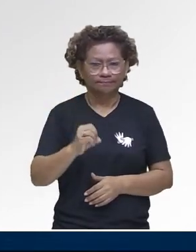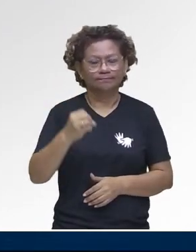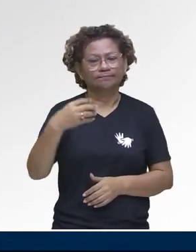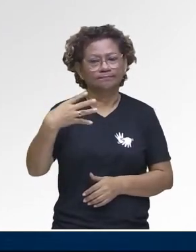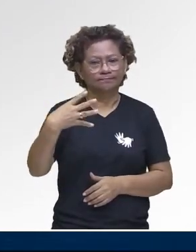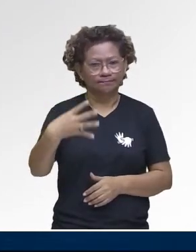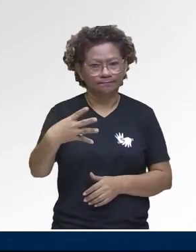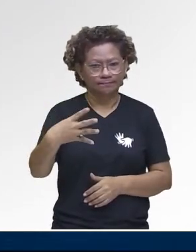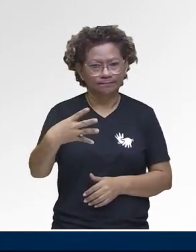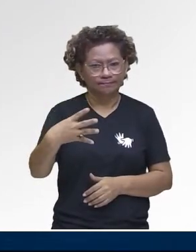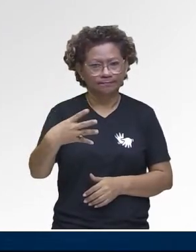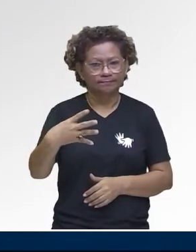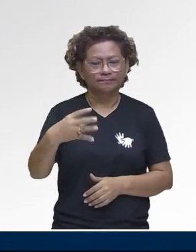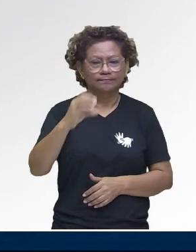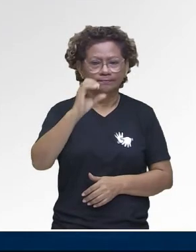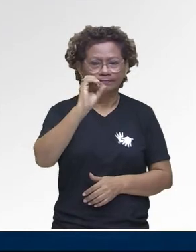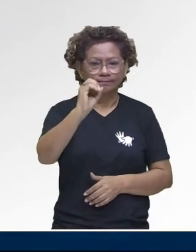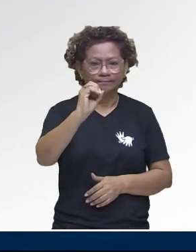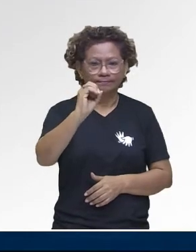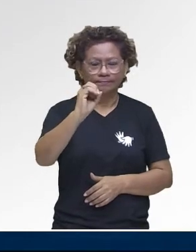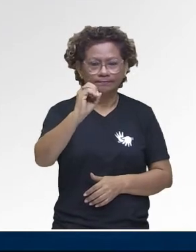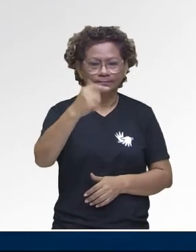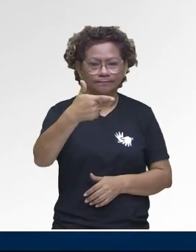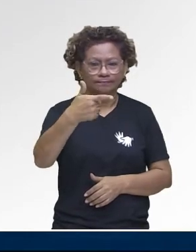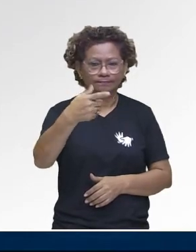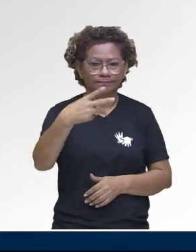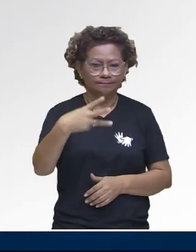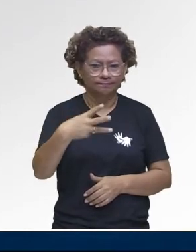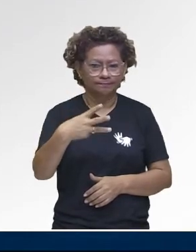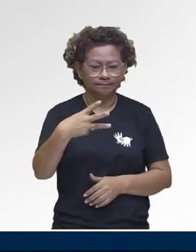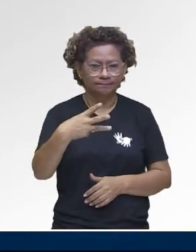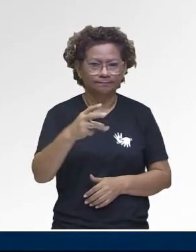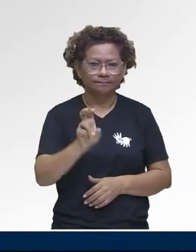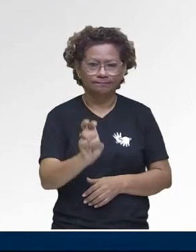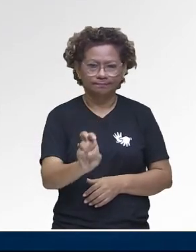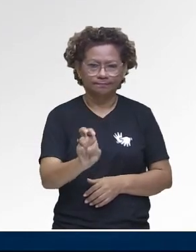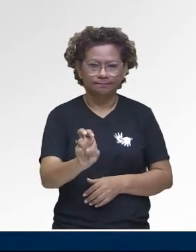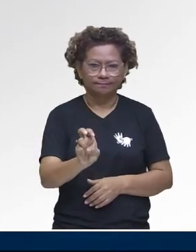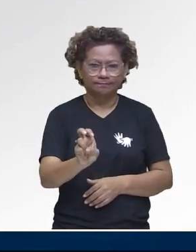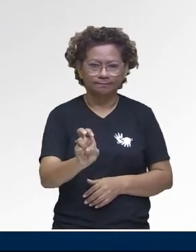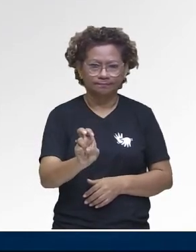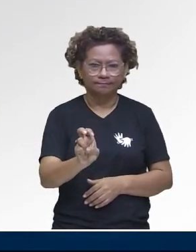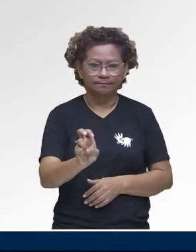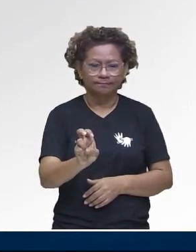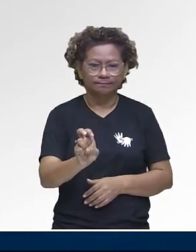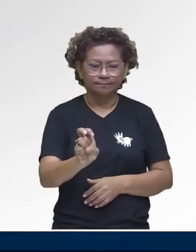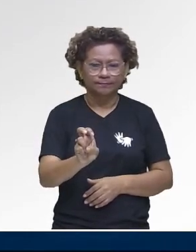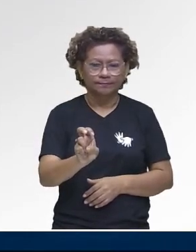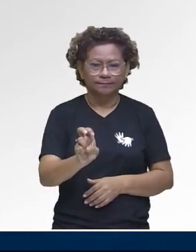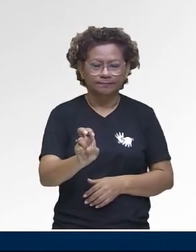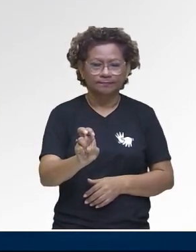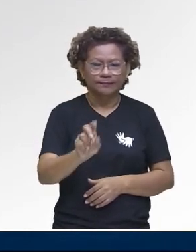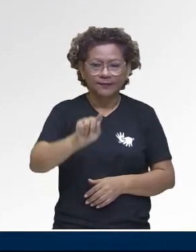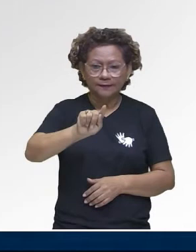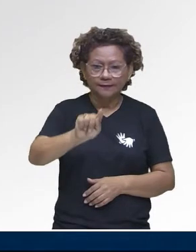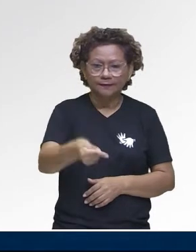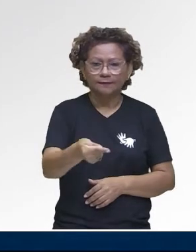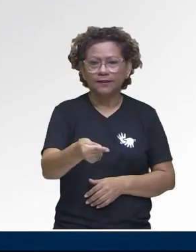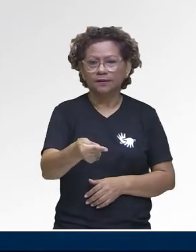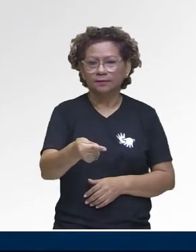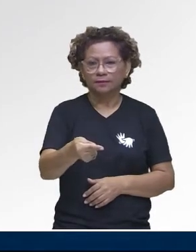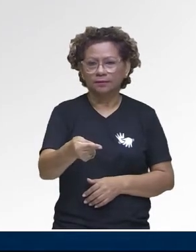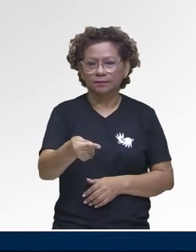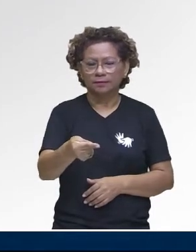0, então 2 e aqui 2. A vírgula, olha aí o posicionamento, né? Vírgula embaixo de vírgula, temos